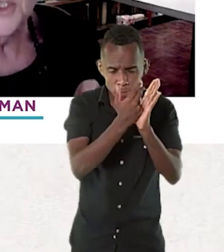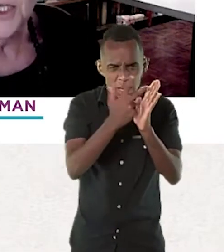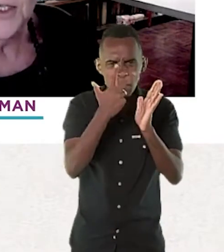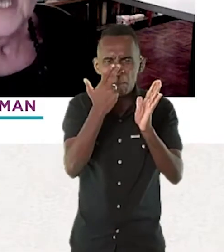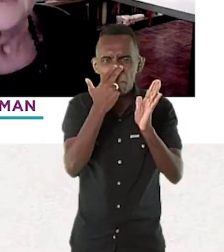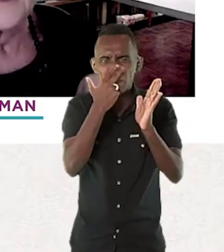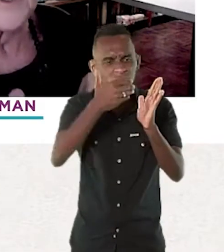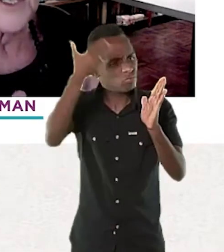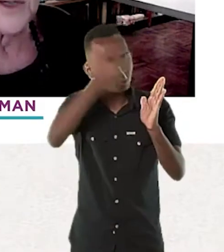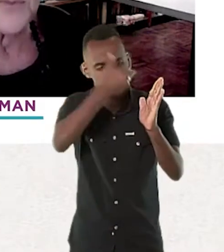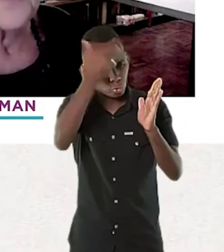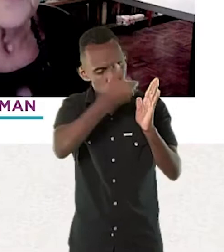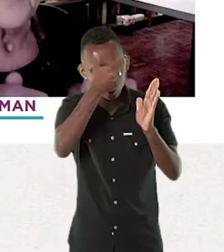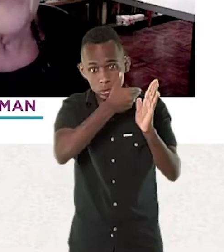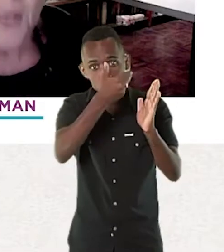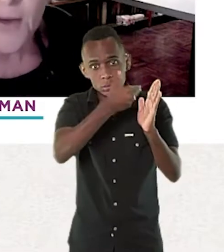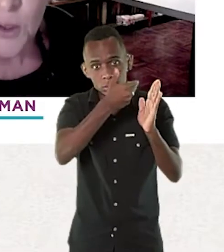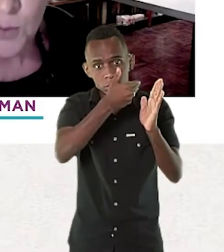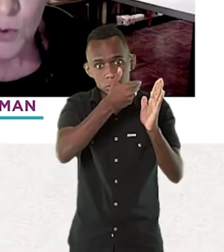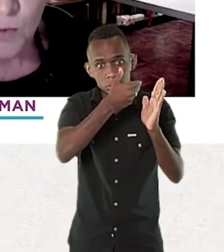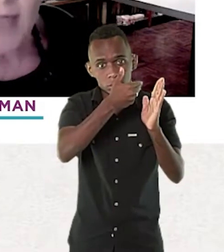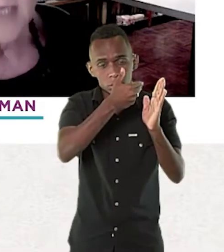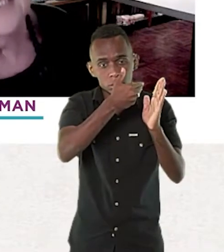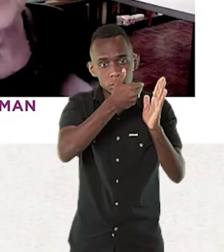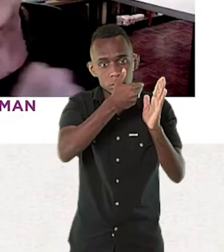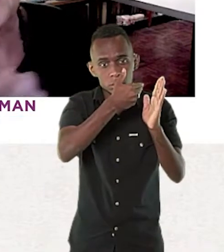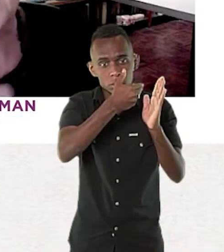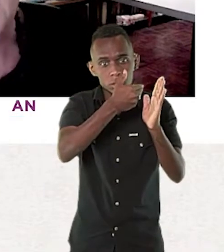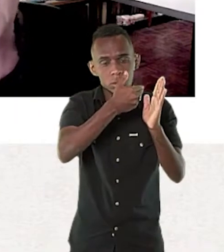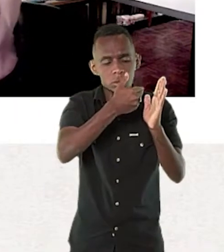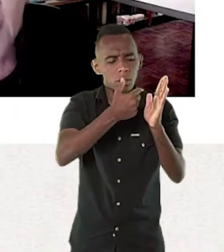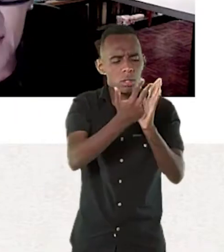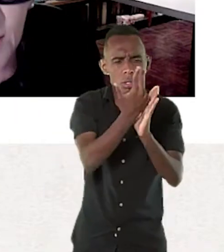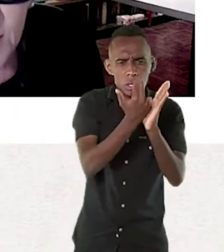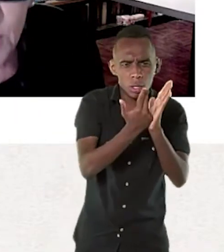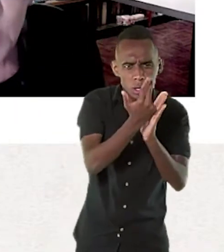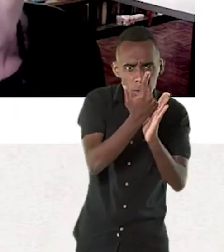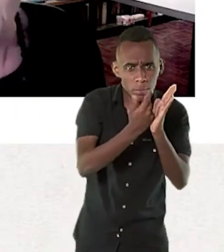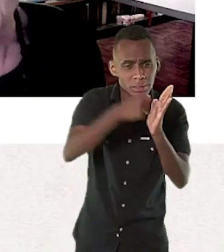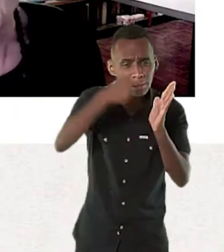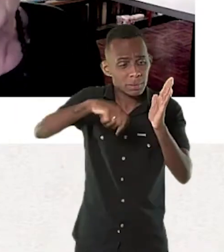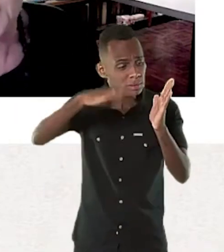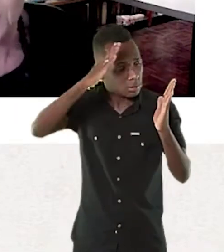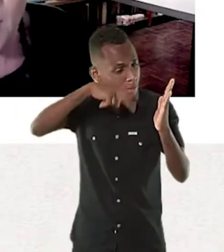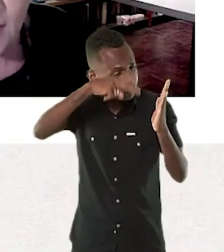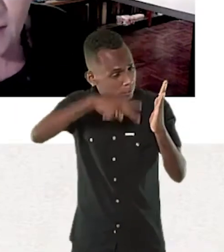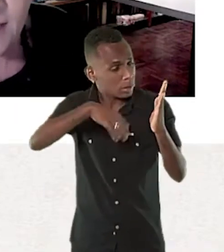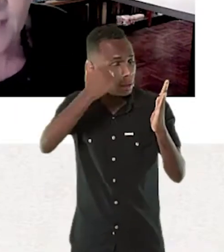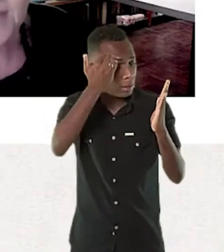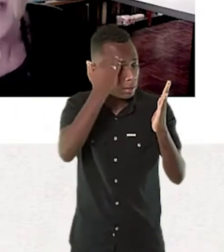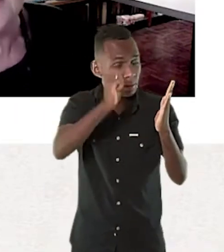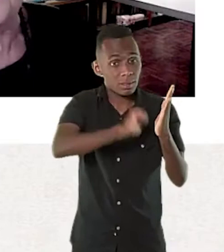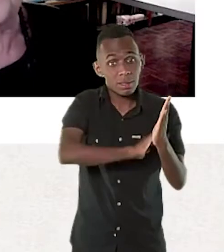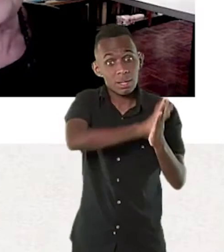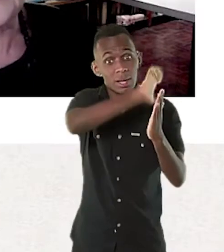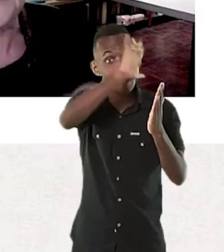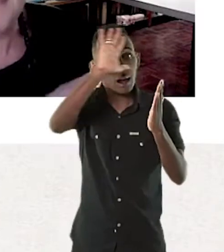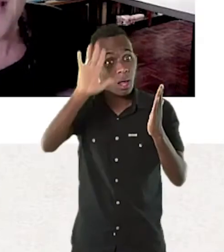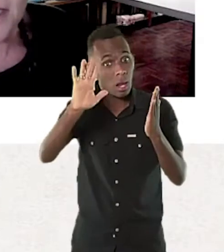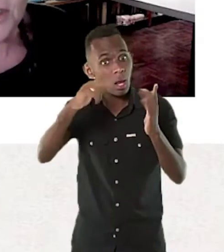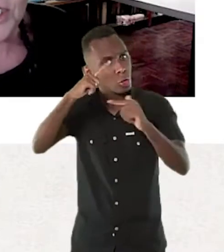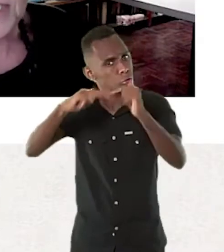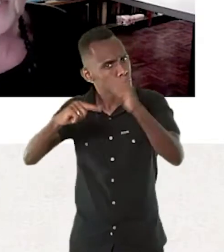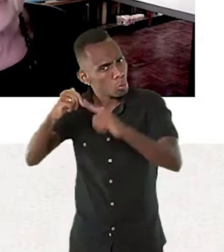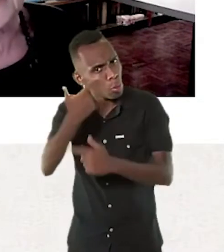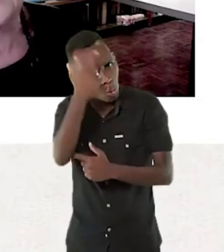com imagens feitas por máquinas para serem lidas por outras máquinas,